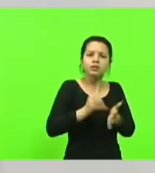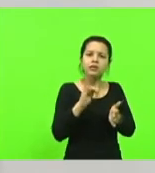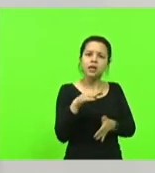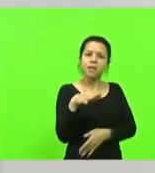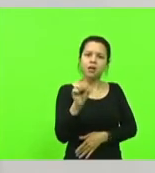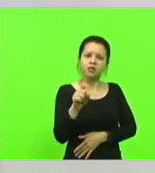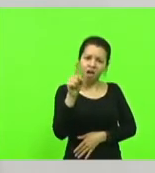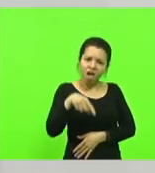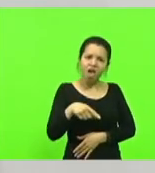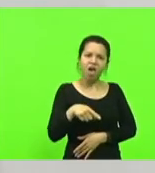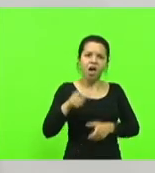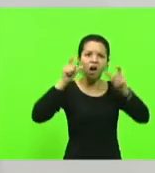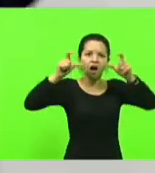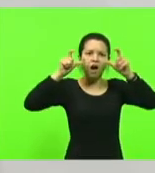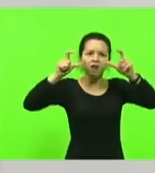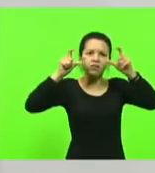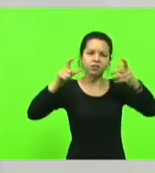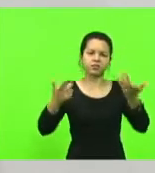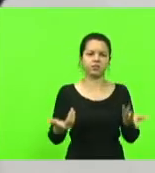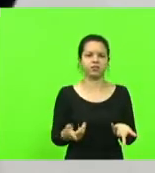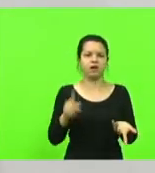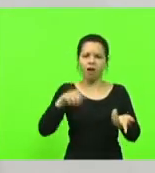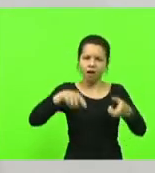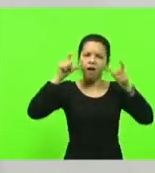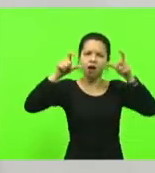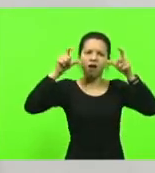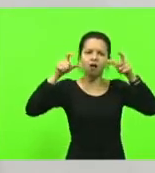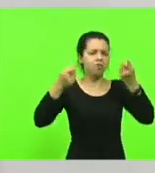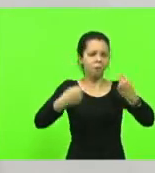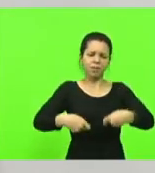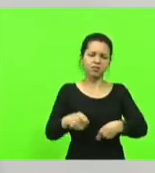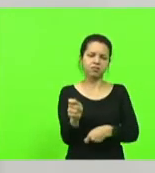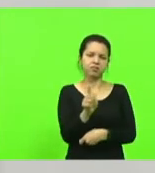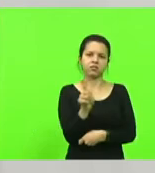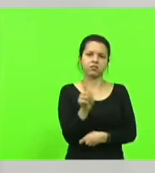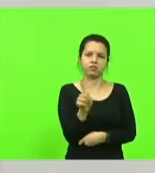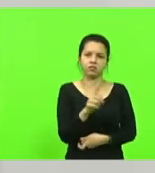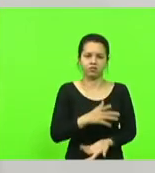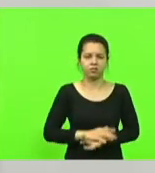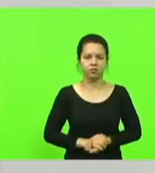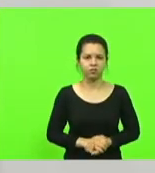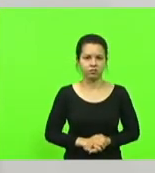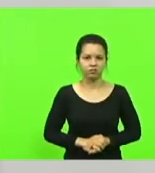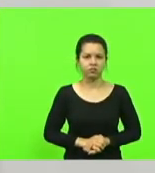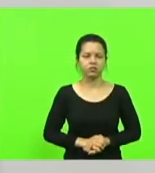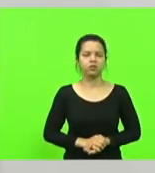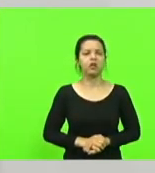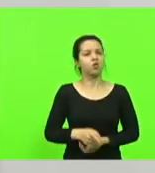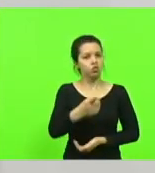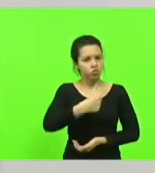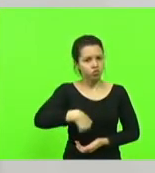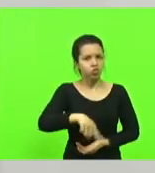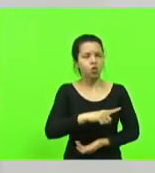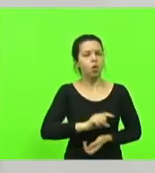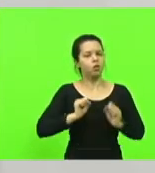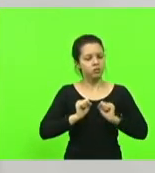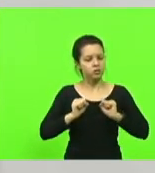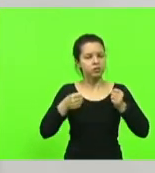ganância. Isso é ganância, não precisa de tudo isso. E é isso que nós estamos